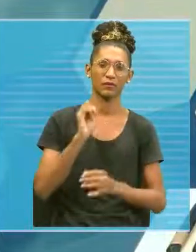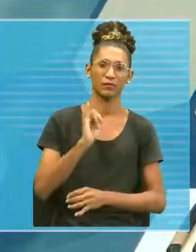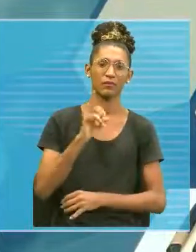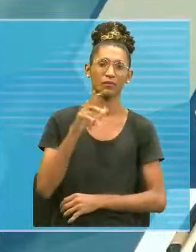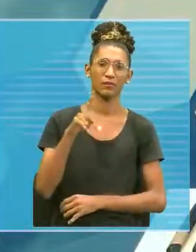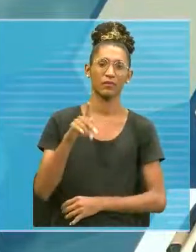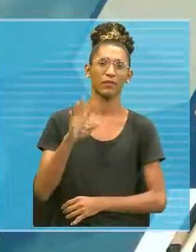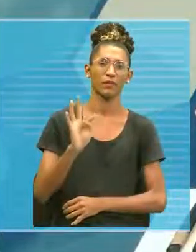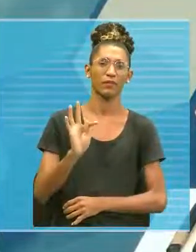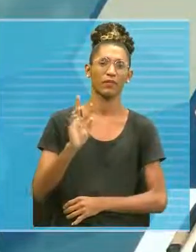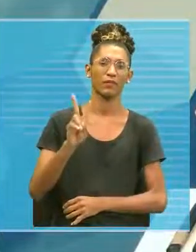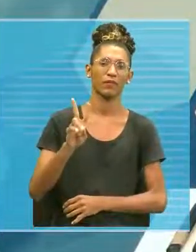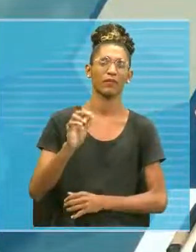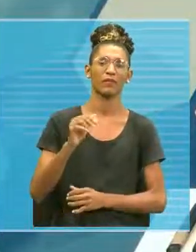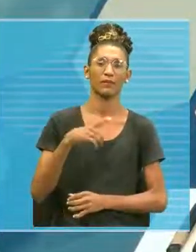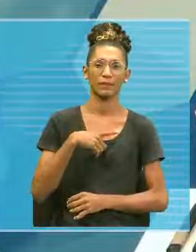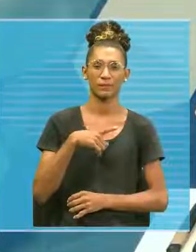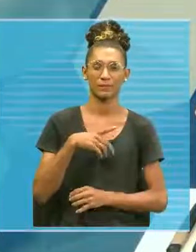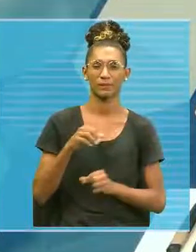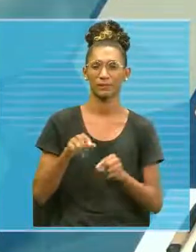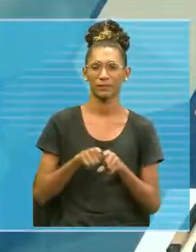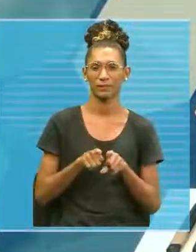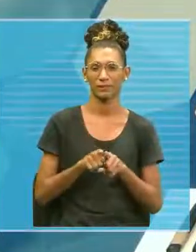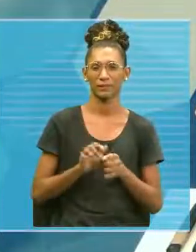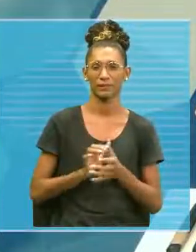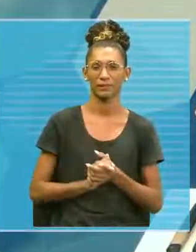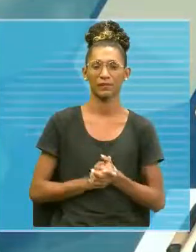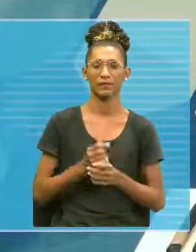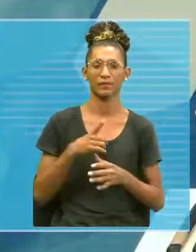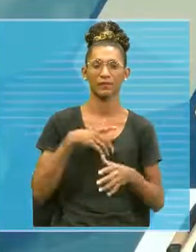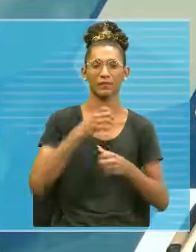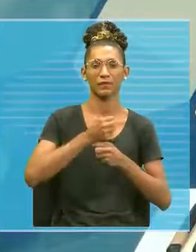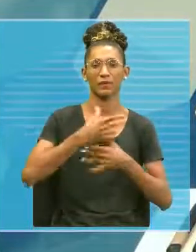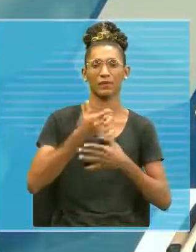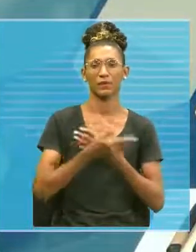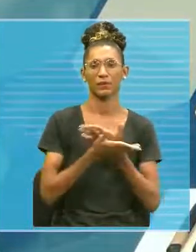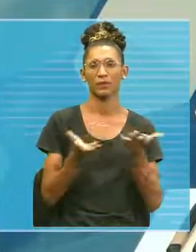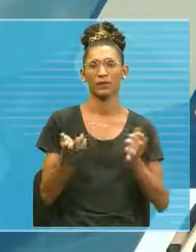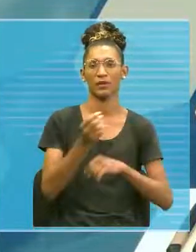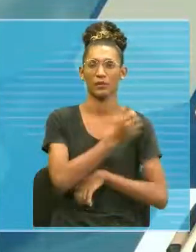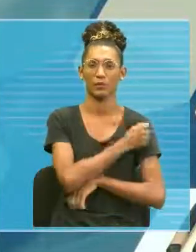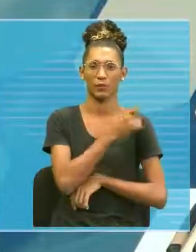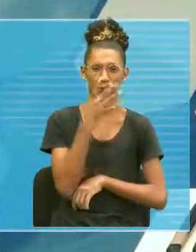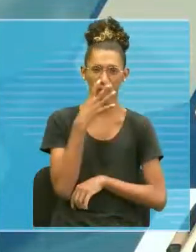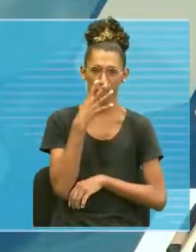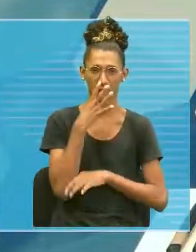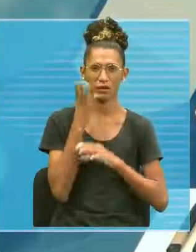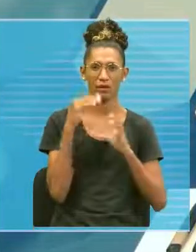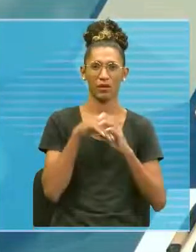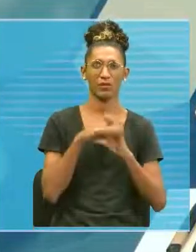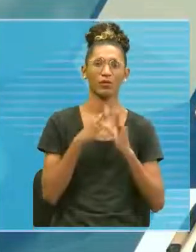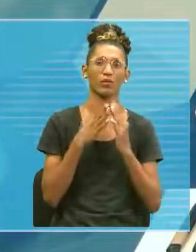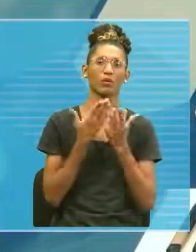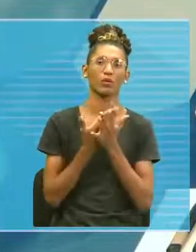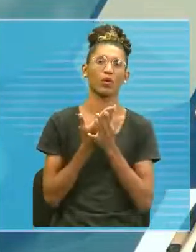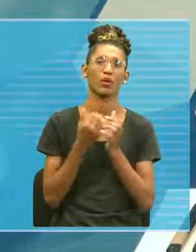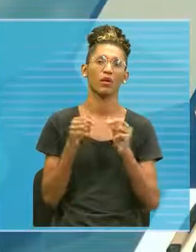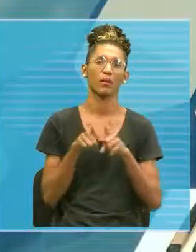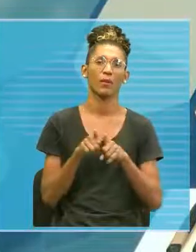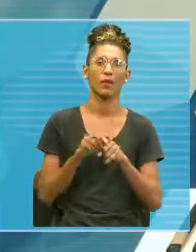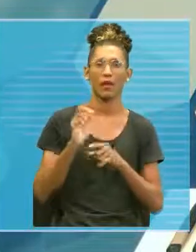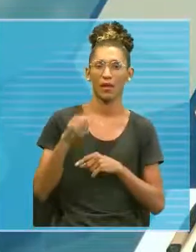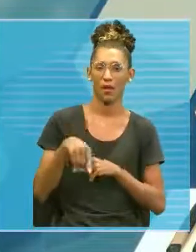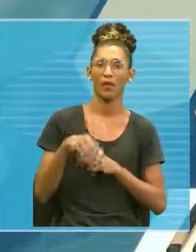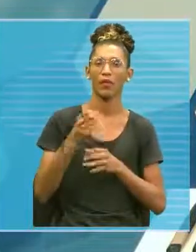Professor tem aqui Um chat para vocês que assistem pelo IPTV nas escolas Esse chat aqui